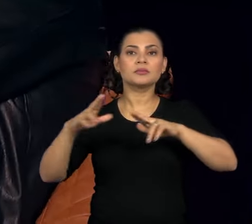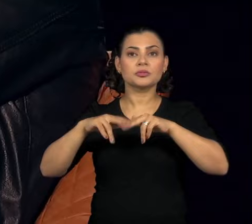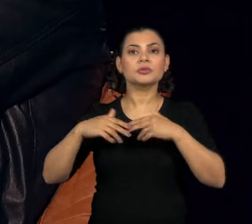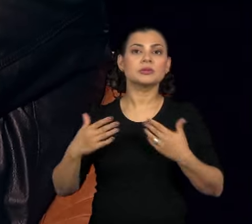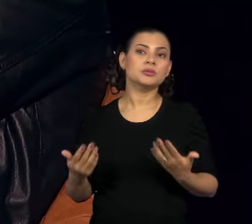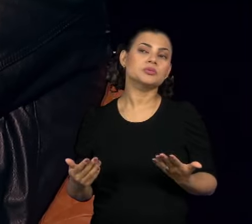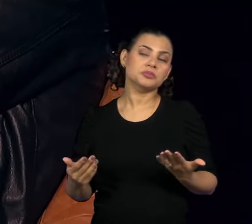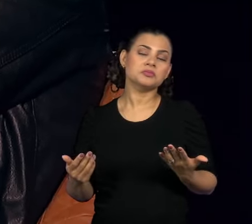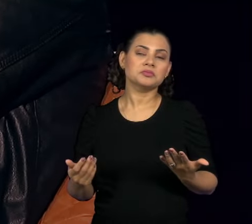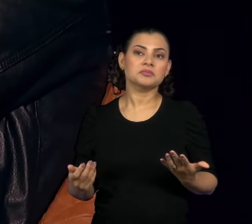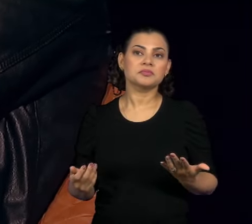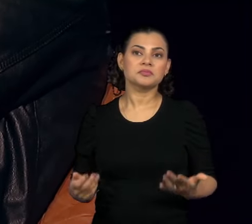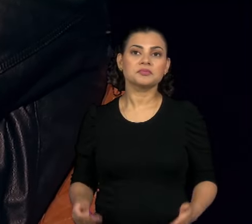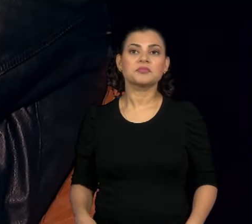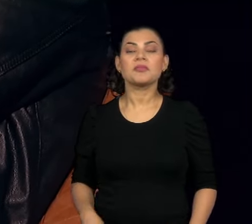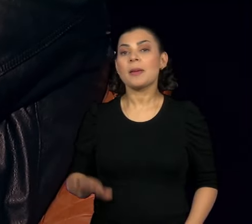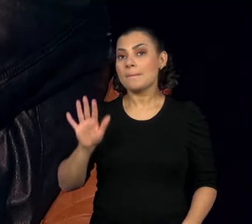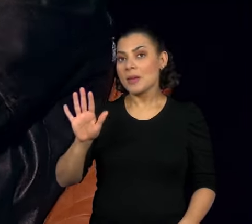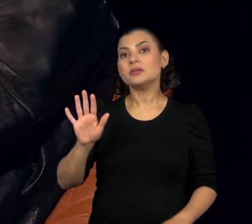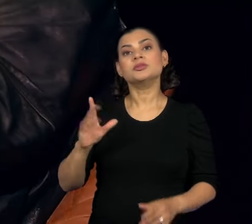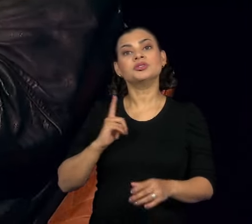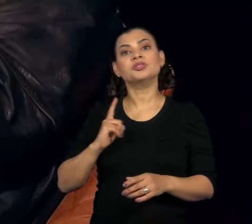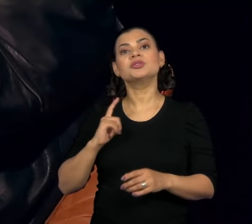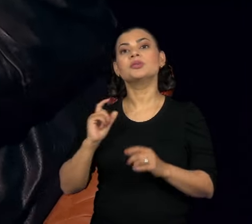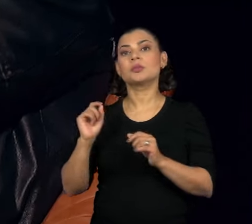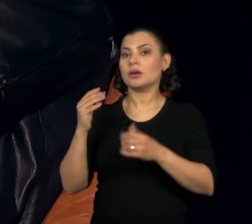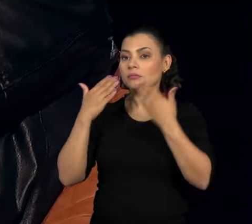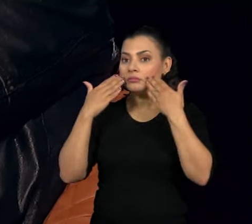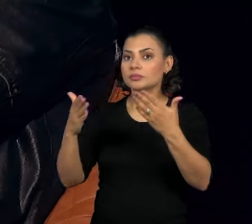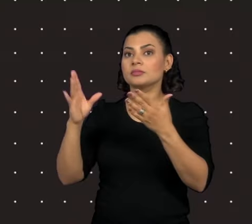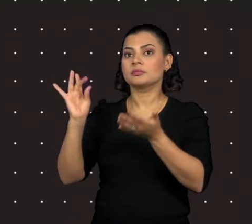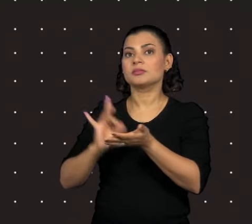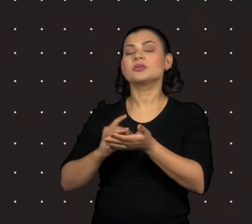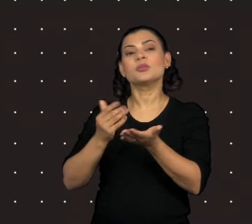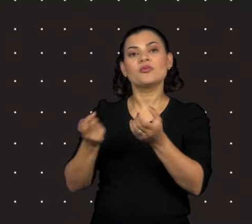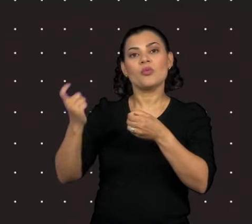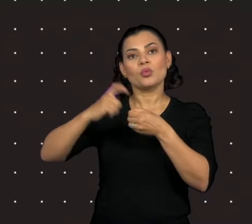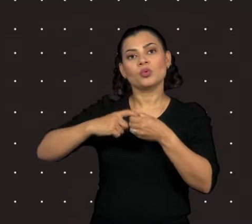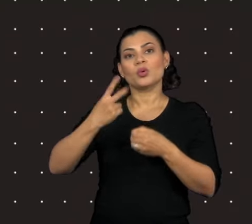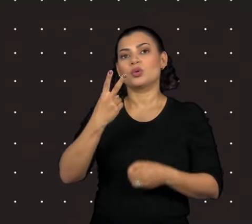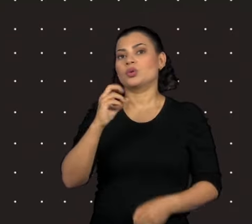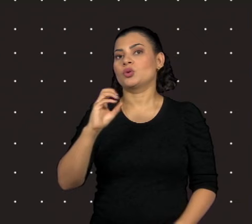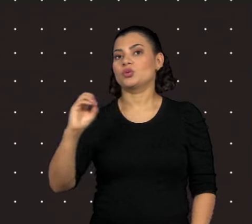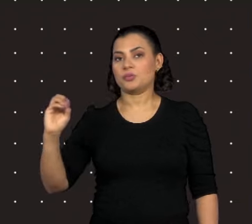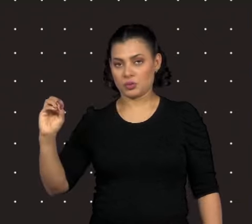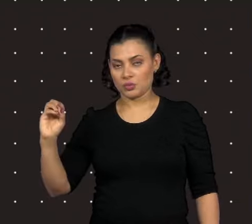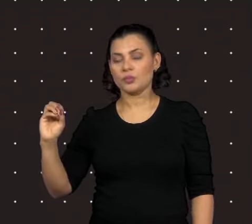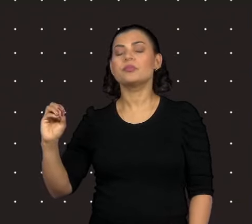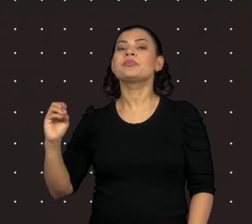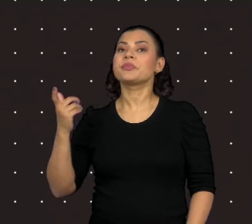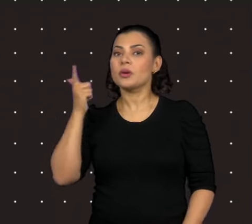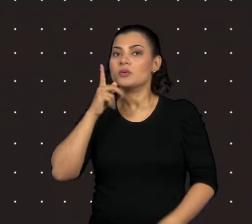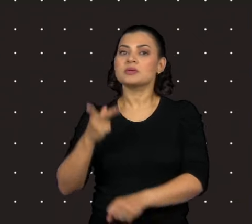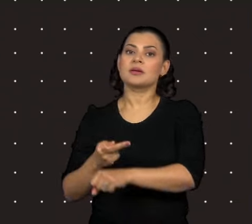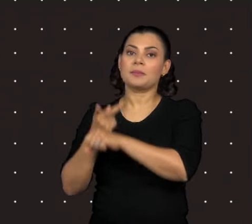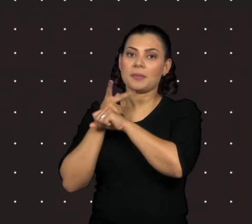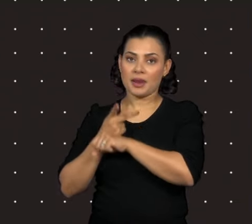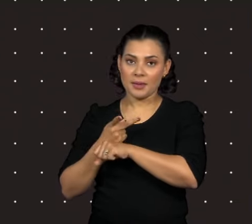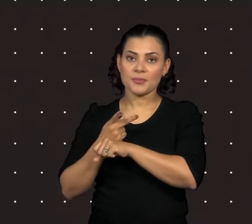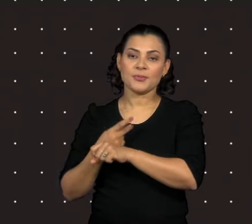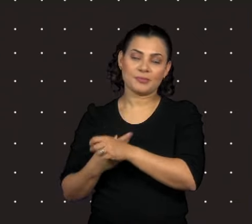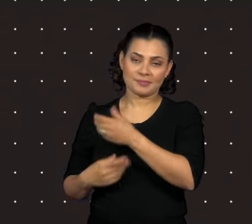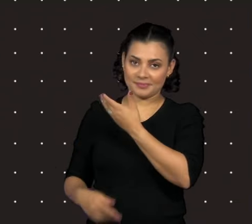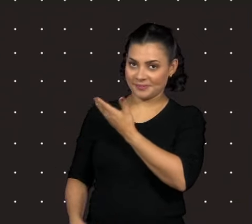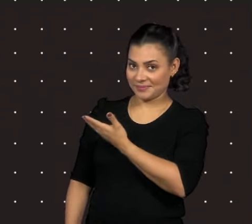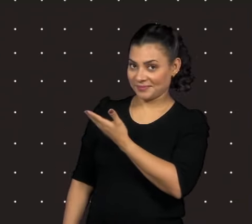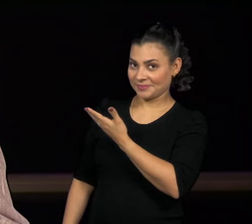boa, velho. E aí desisti dela, só foi remontada em 2000, e eu acabei ganhando o prêmio Shell com ela,